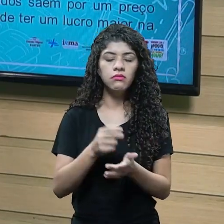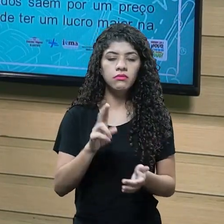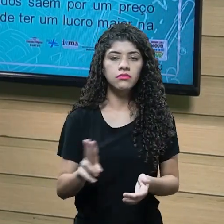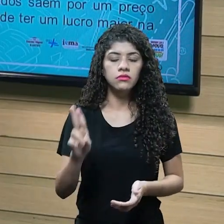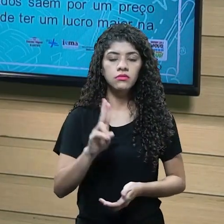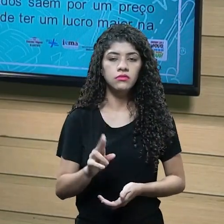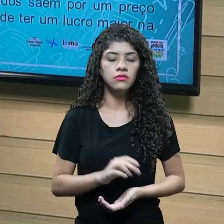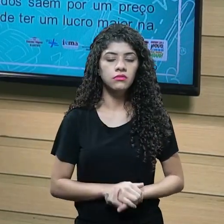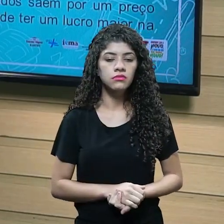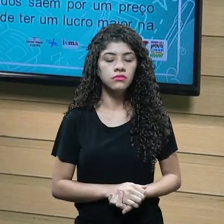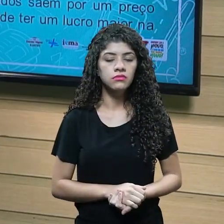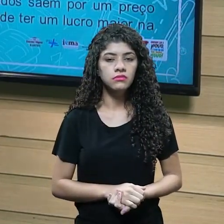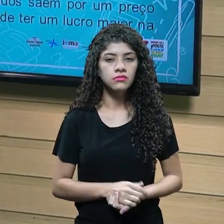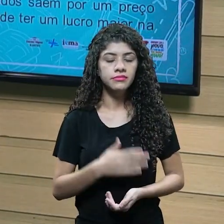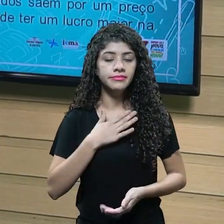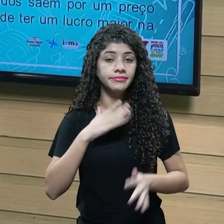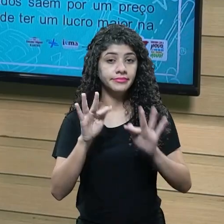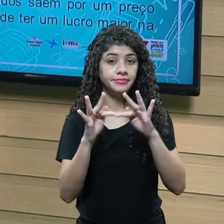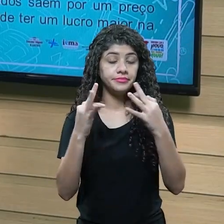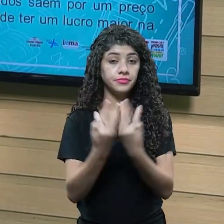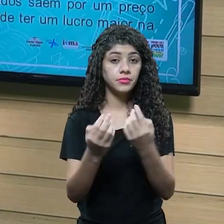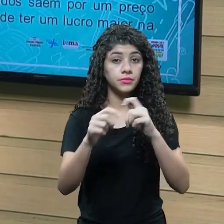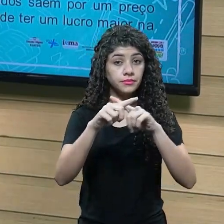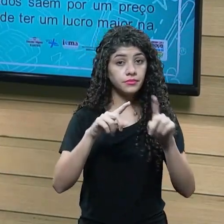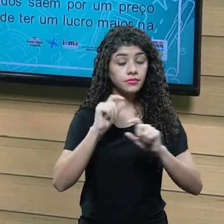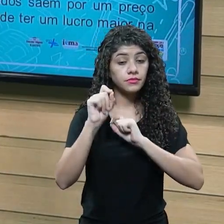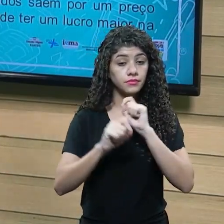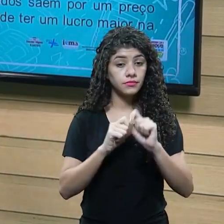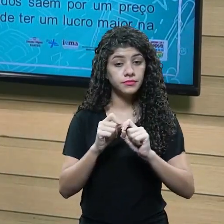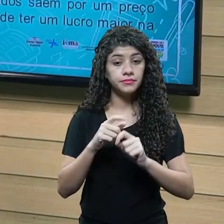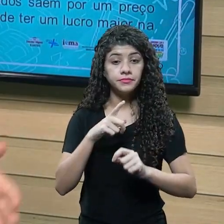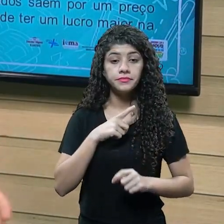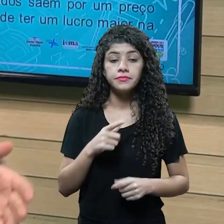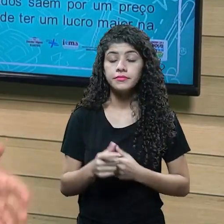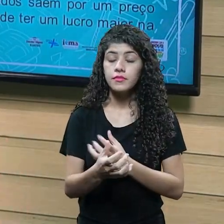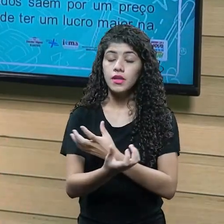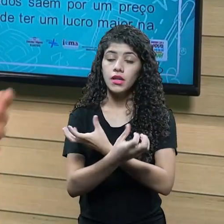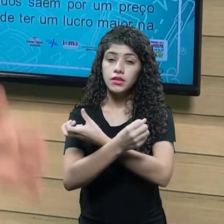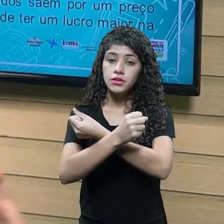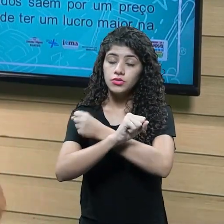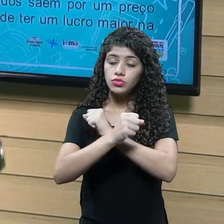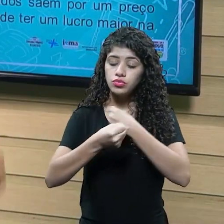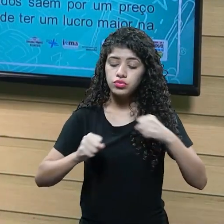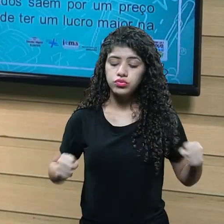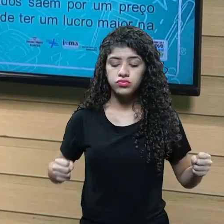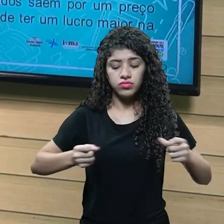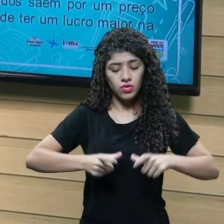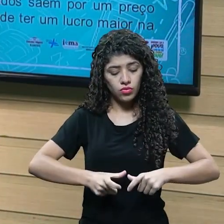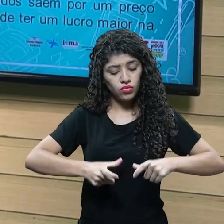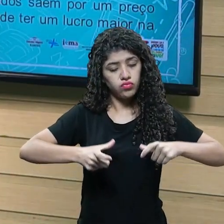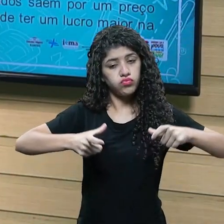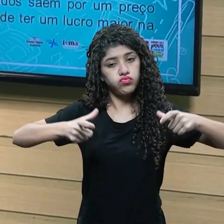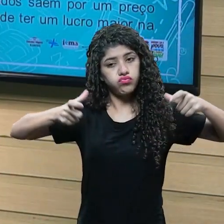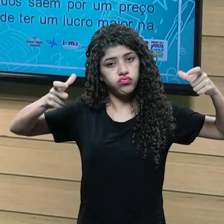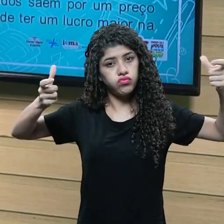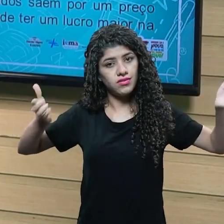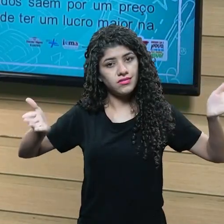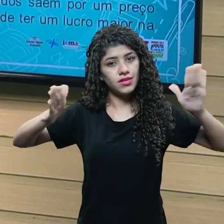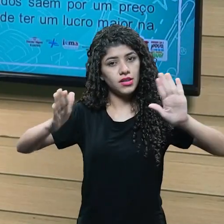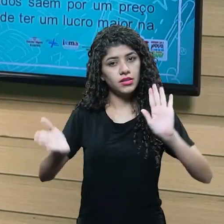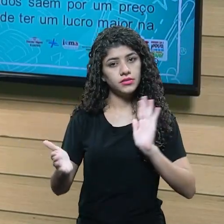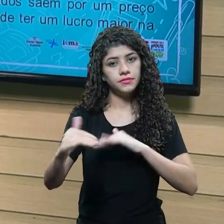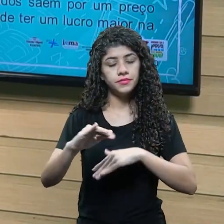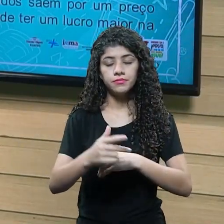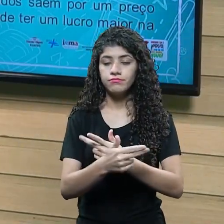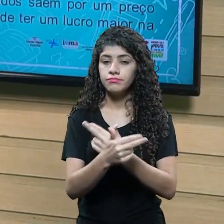tá? Para minha família fazer a utilização. Porém, o comércio varejista, ele vai adquirir grandes quantidades, ou seja, lotes, caixas e mais caixas de lata,